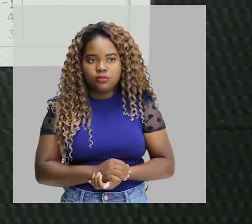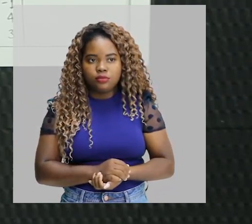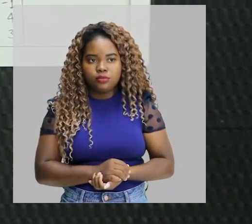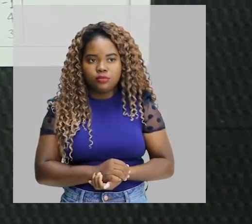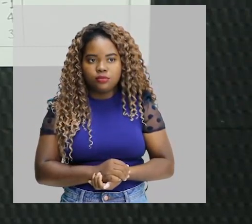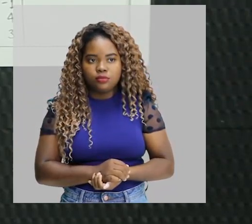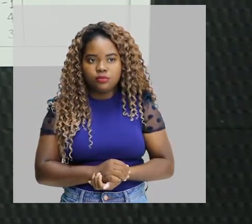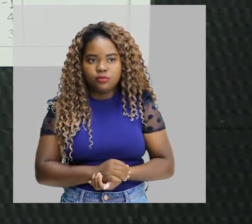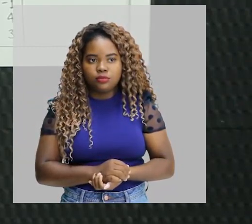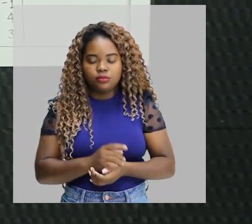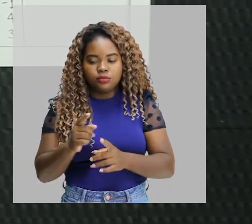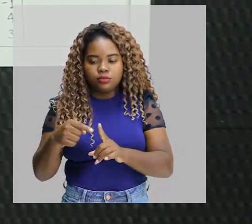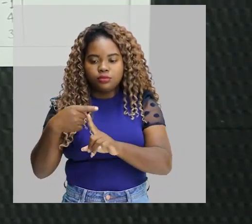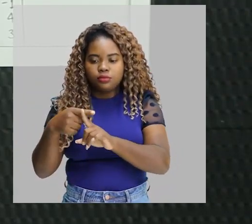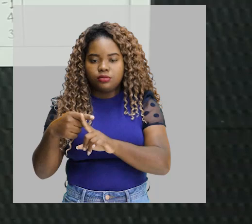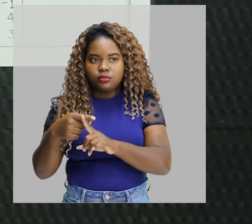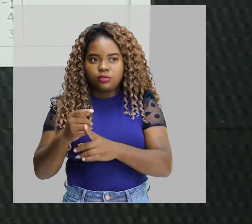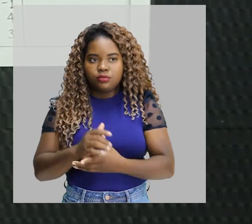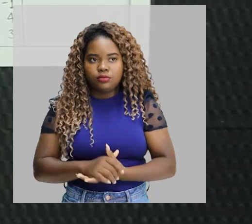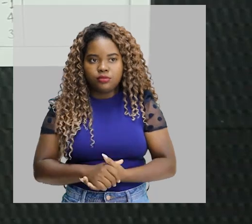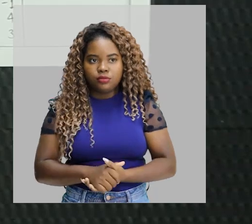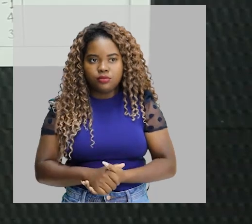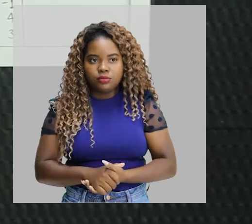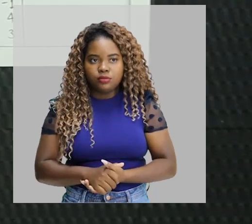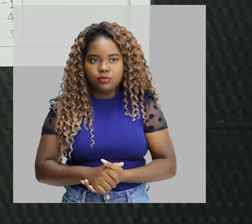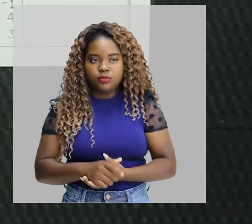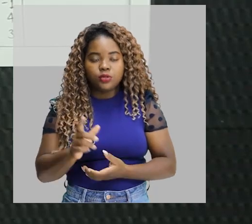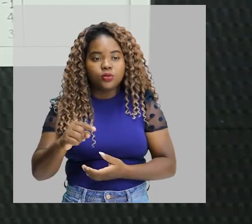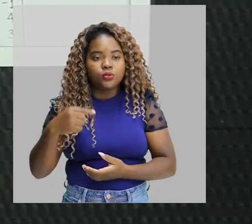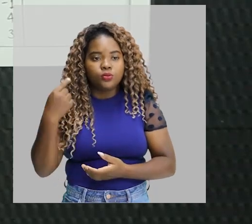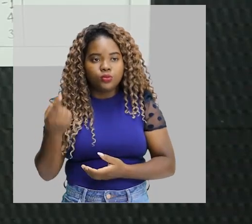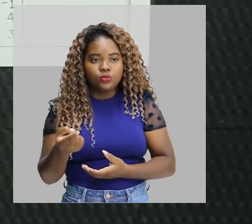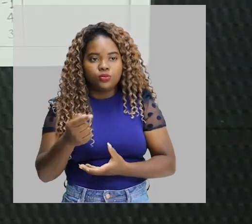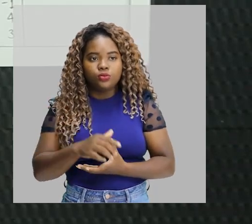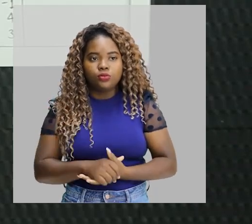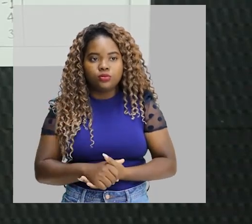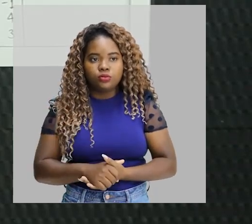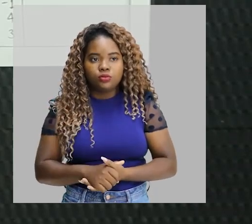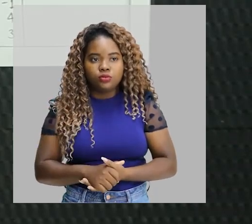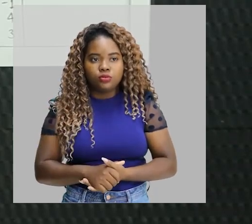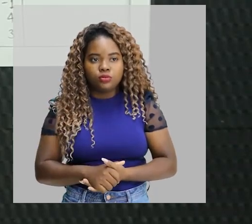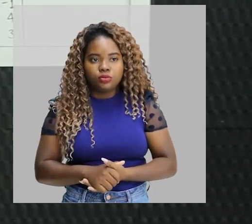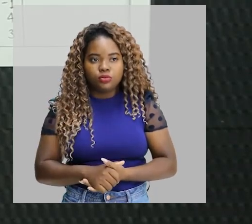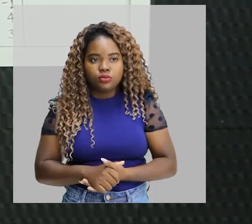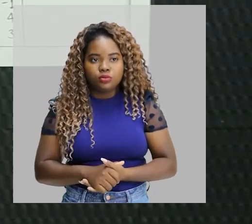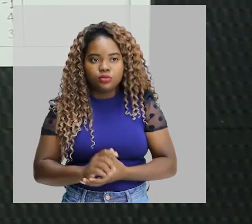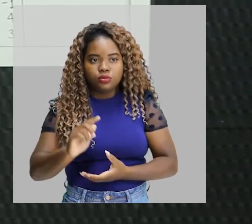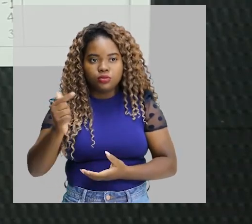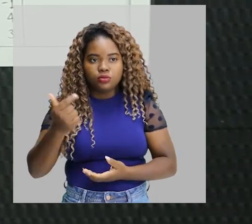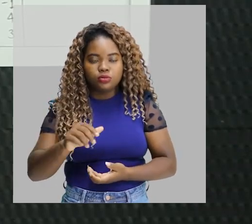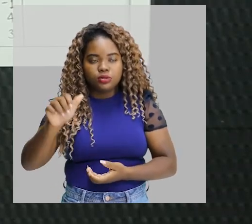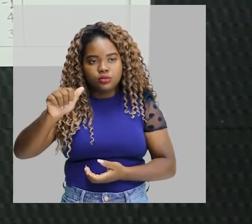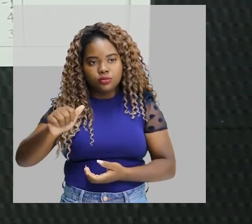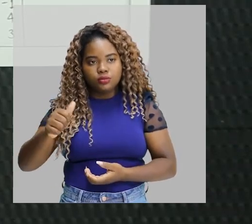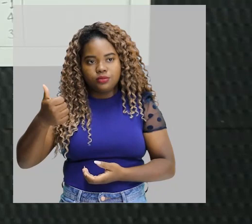com o produto dessa outra diagonal ou seja o A12